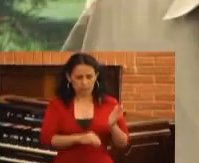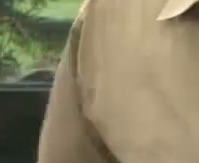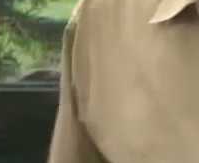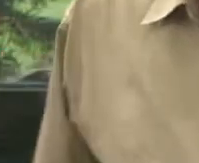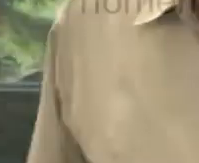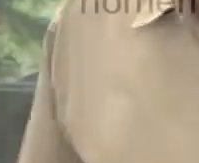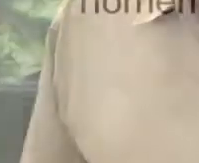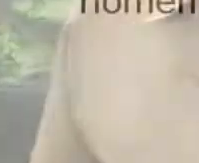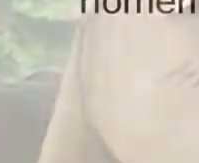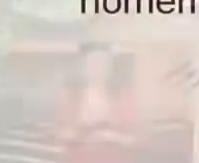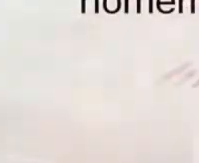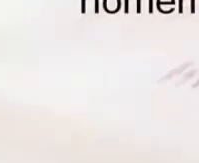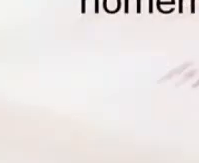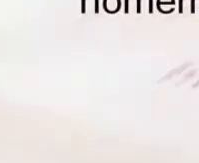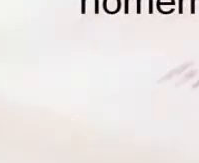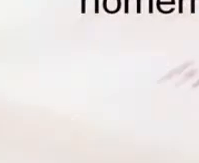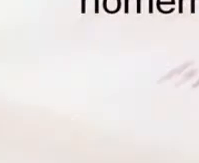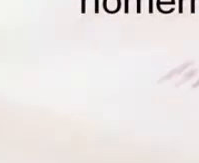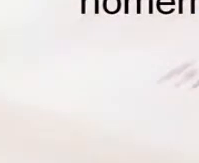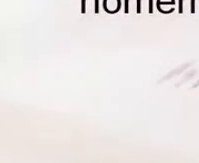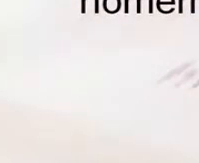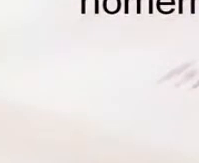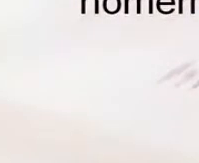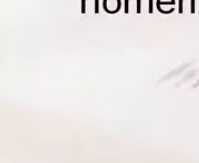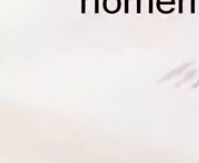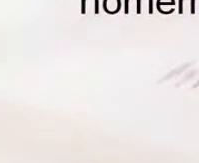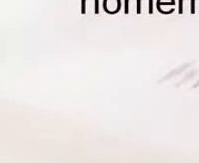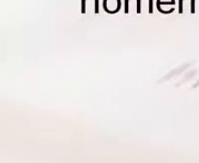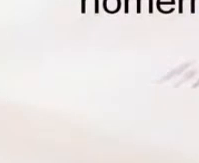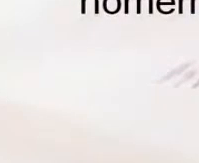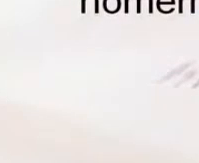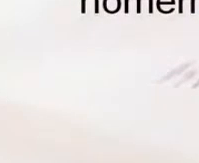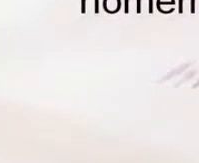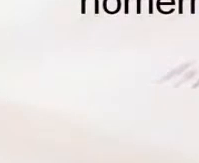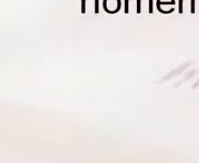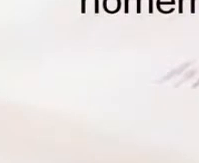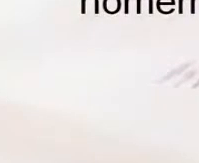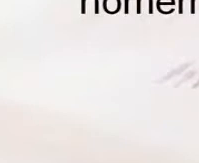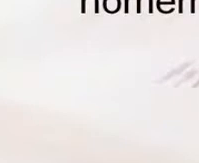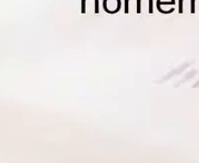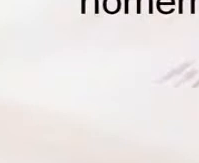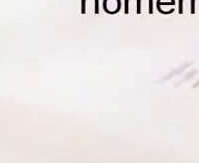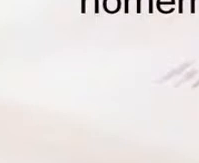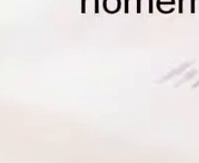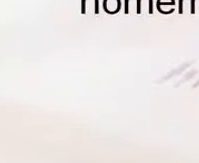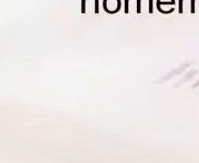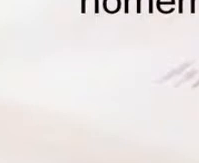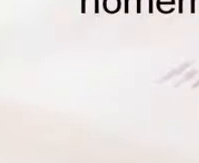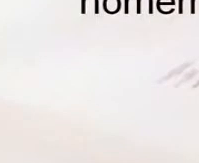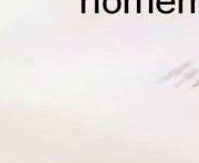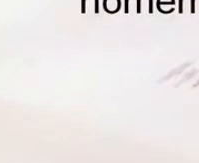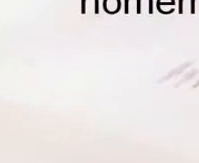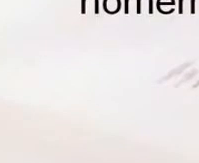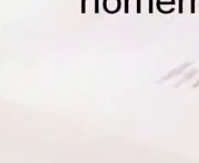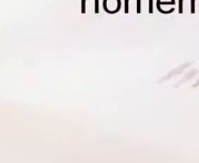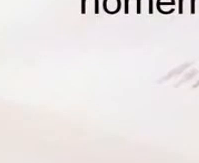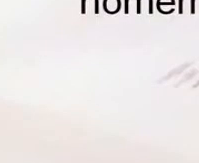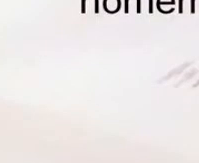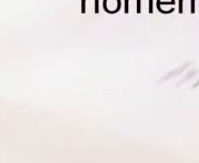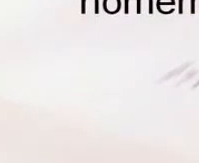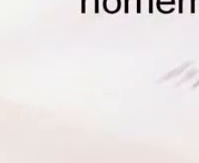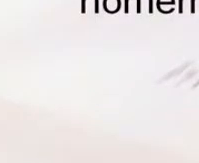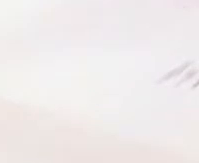44. O reino dos céus é semelhante a um tesouro oculto no campo, o qual certo homem,